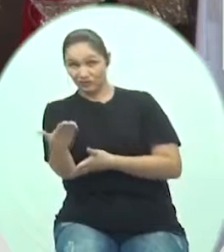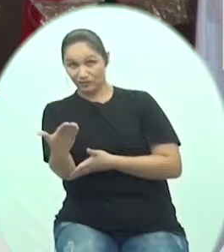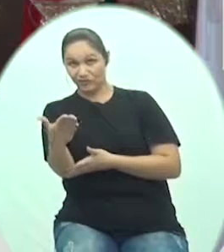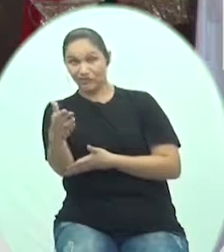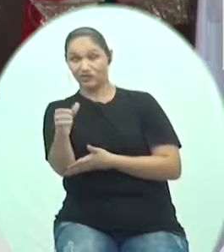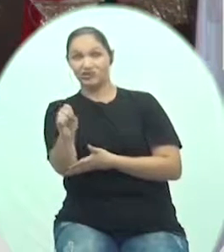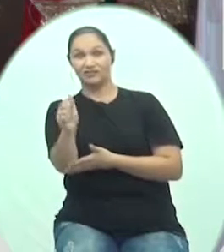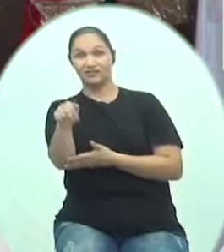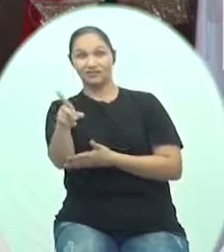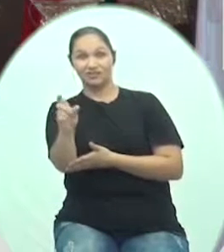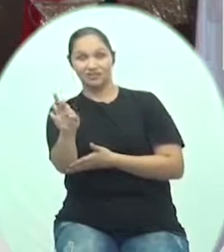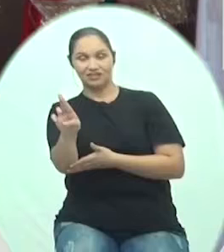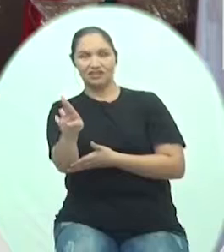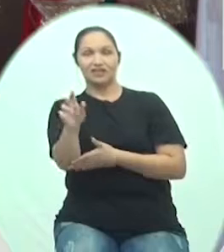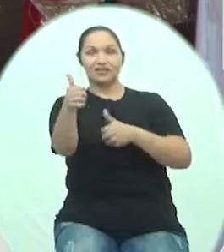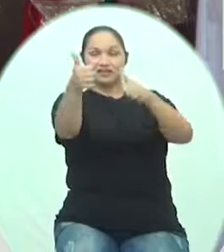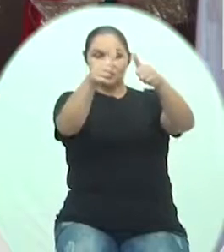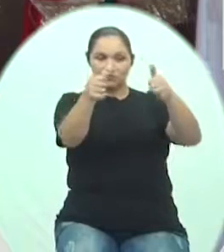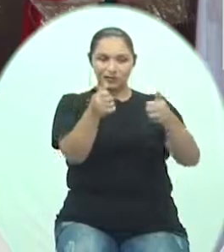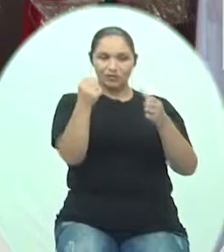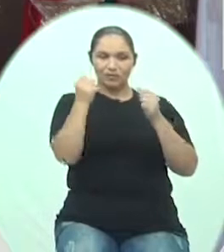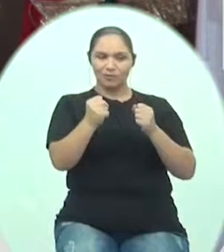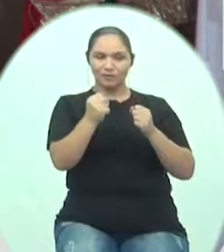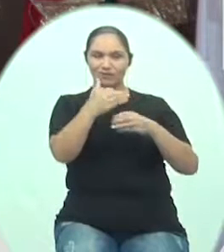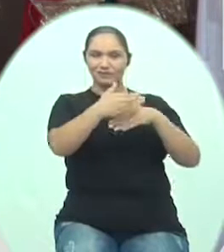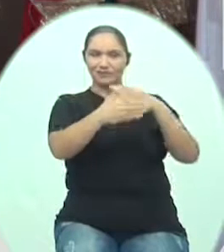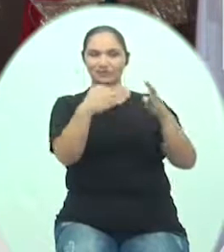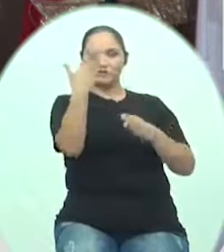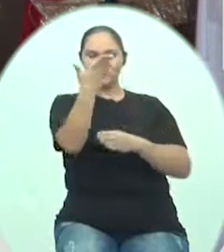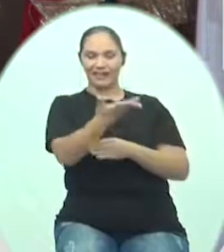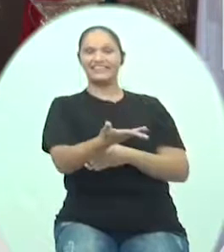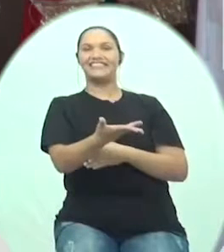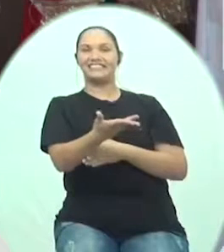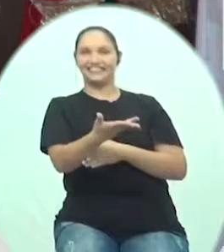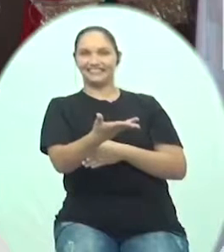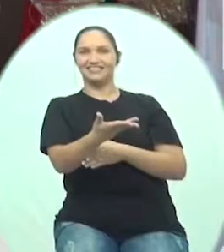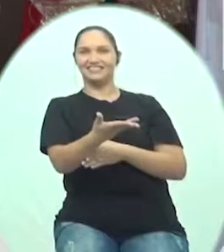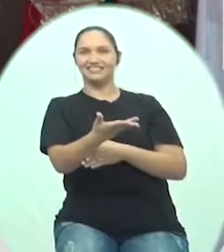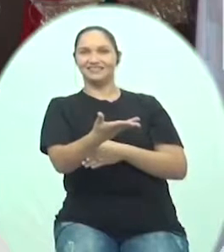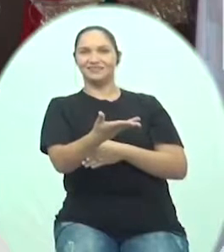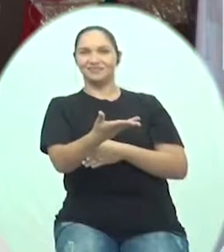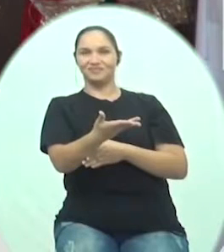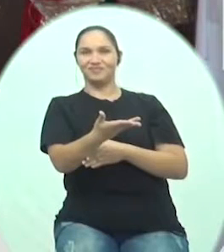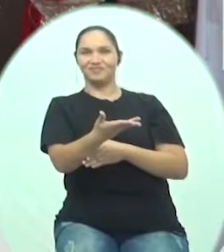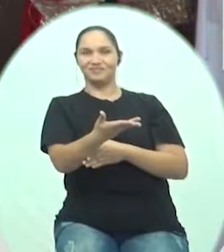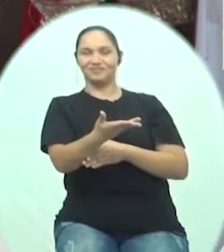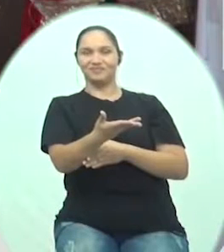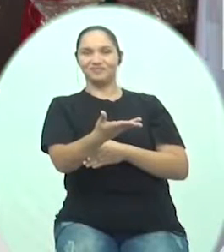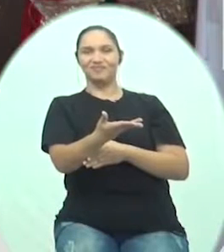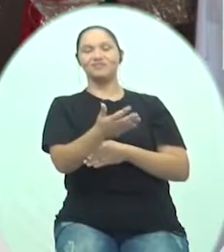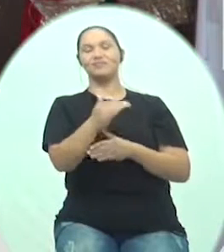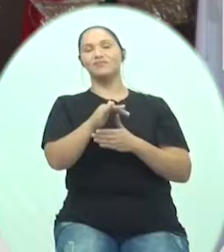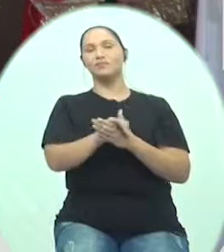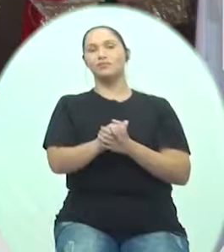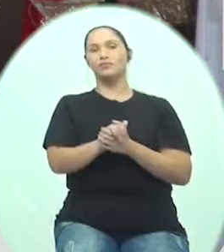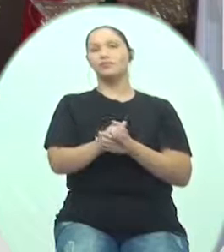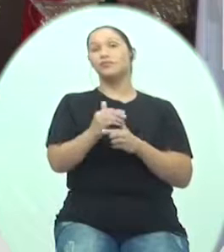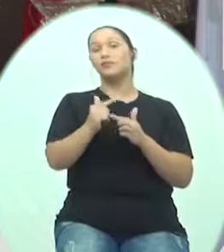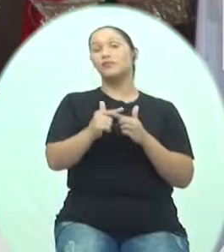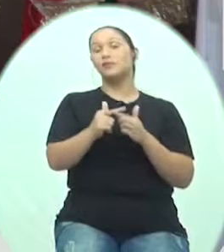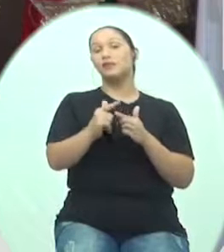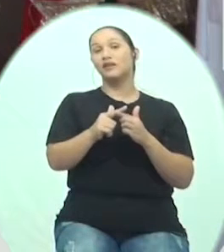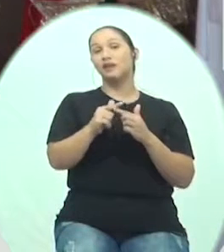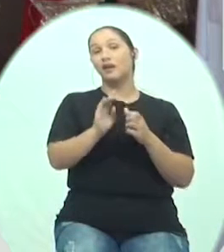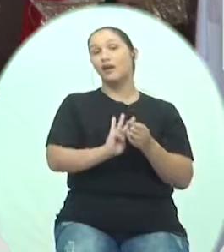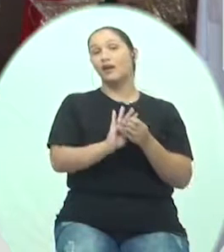começou no bairro Santo Antônio um bairro negro e talvez por essa eh característica não